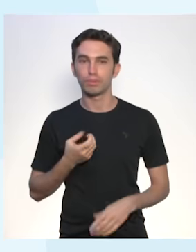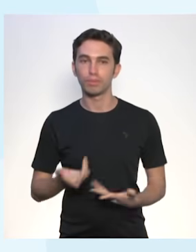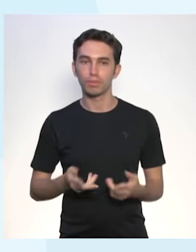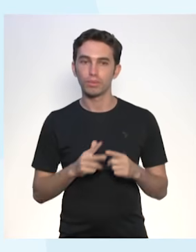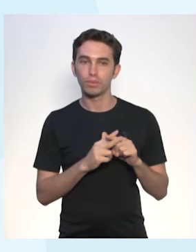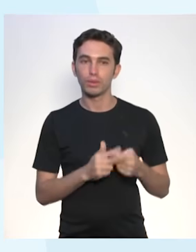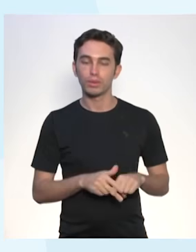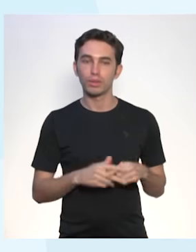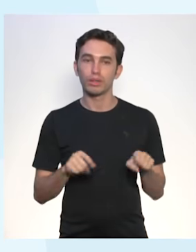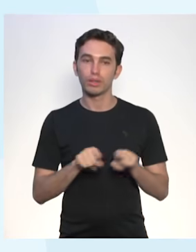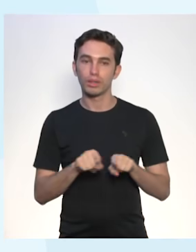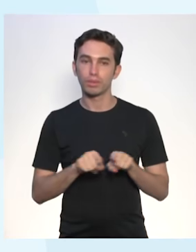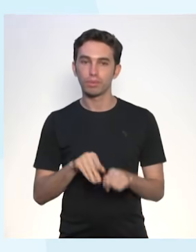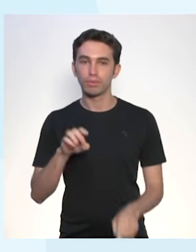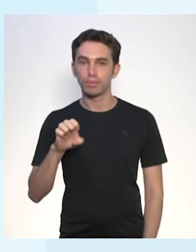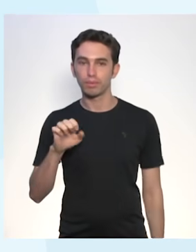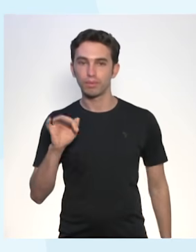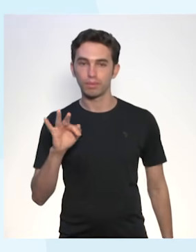habilidade